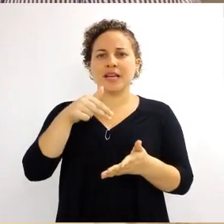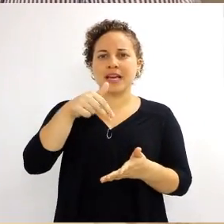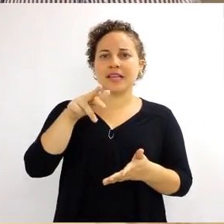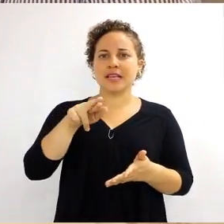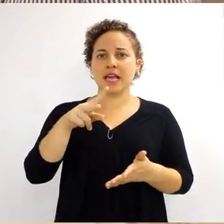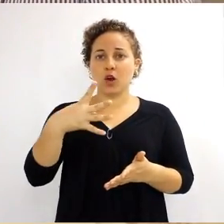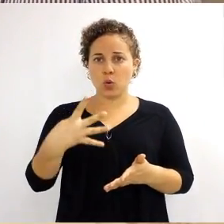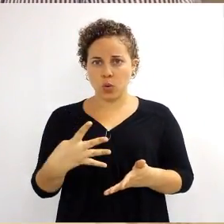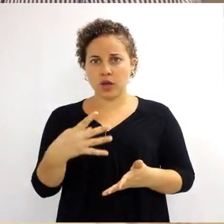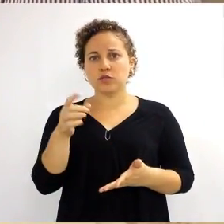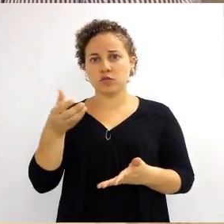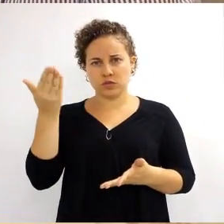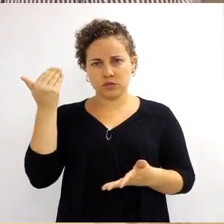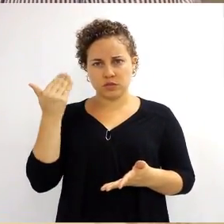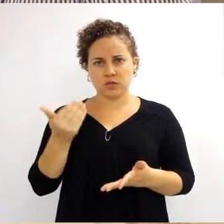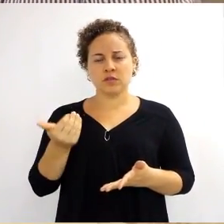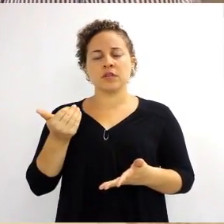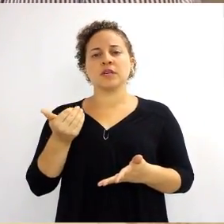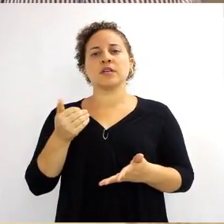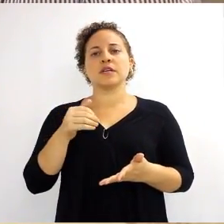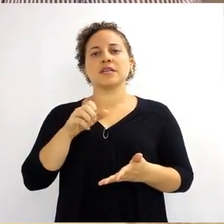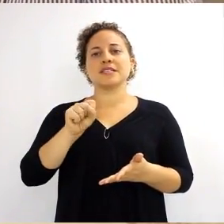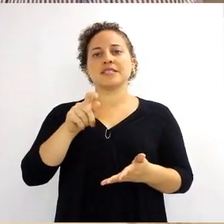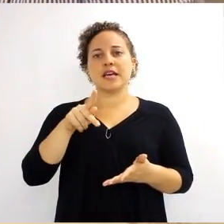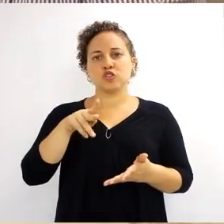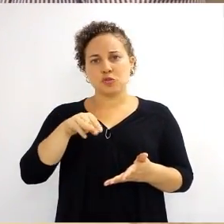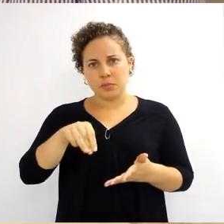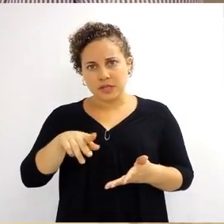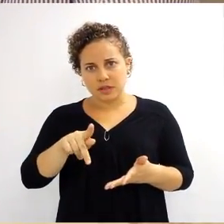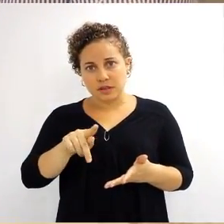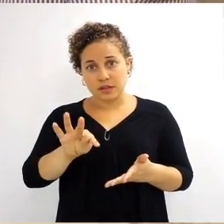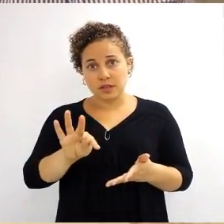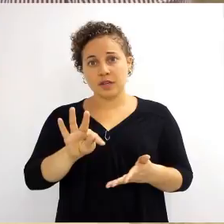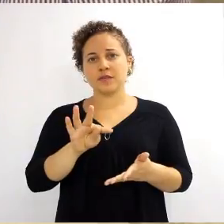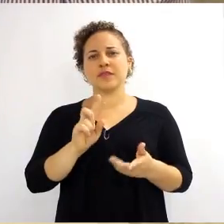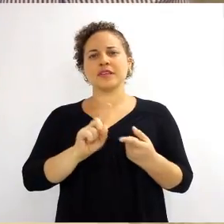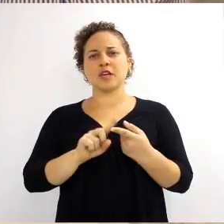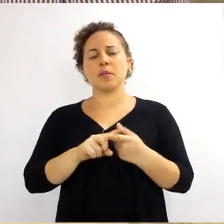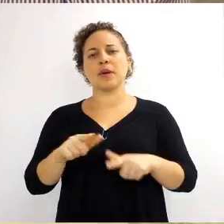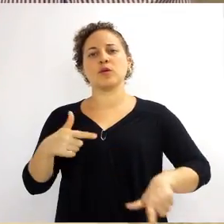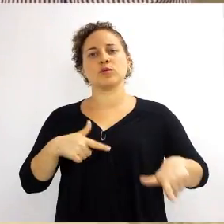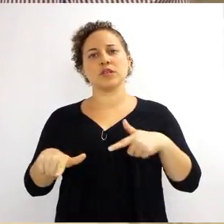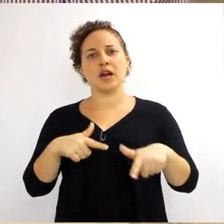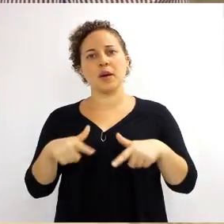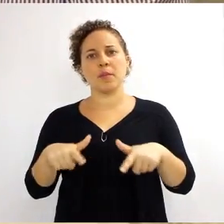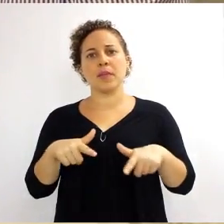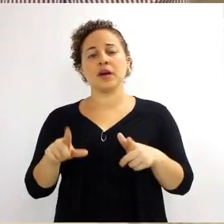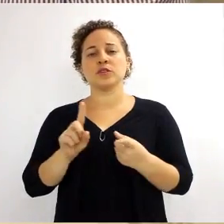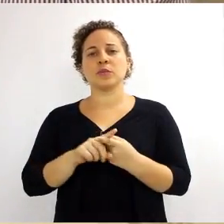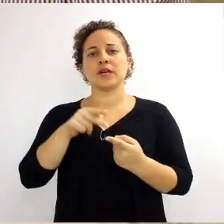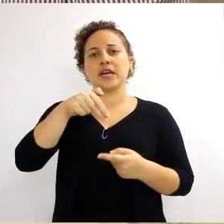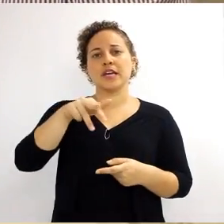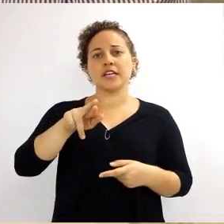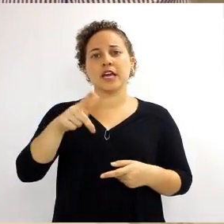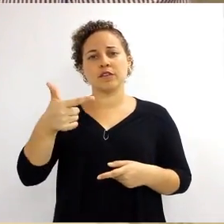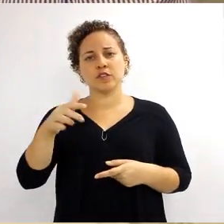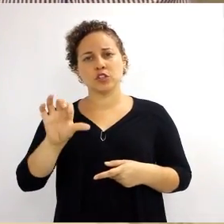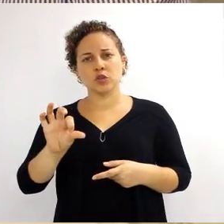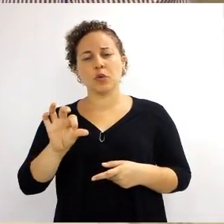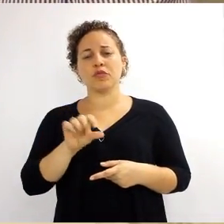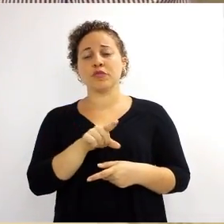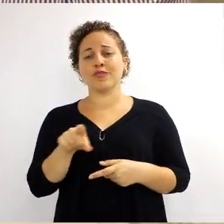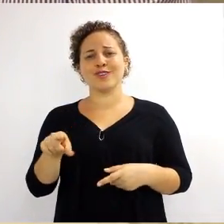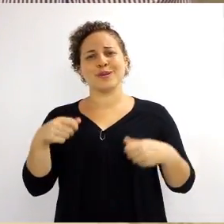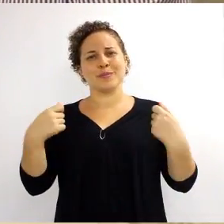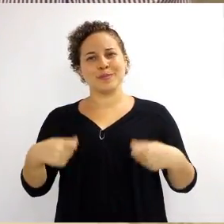NR4, observem que foi falado aqui do SESMIT, regido pela NR4, e do Serviço Especializado, regido pela NR29. Então,